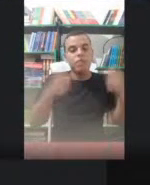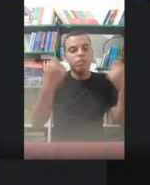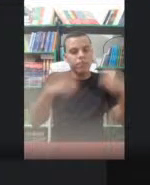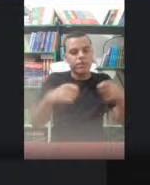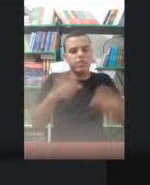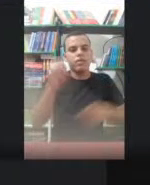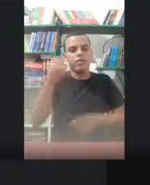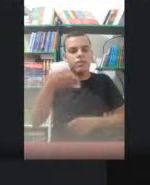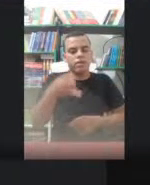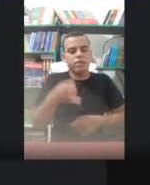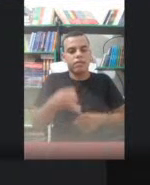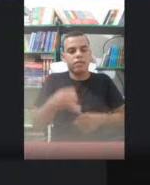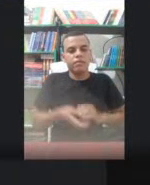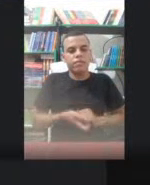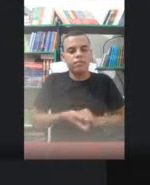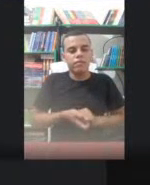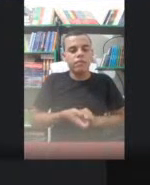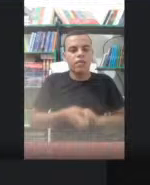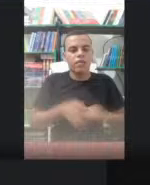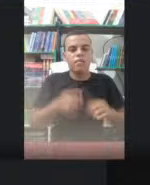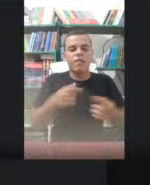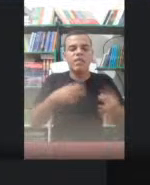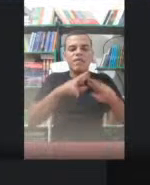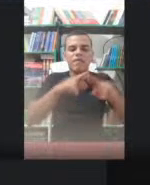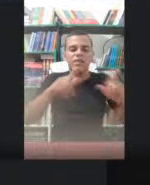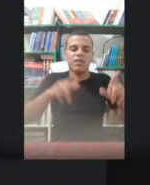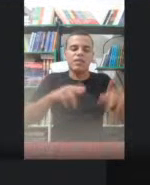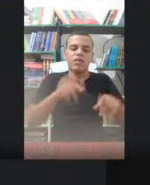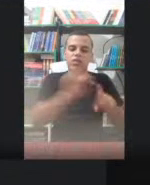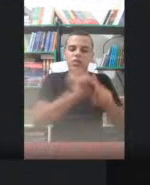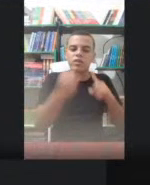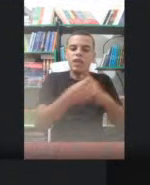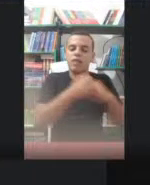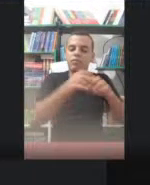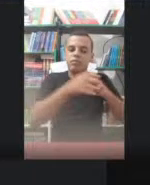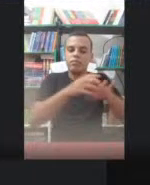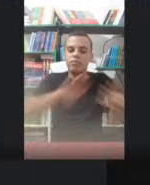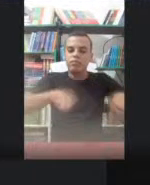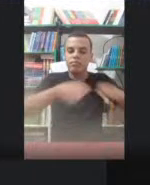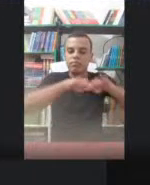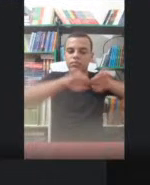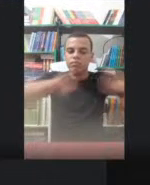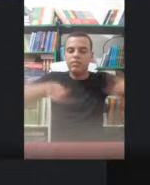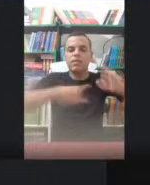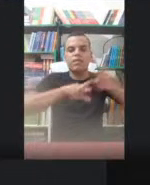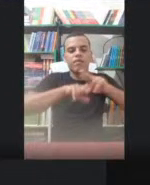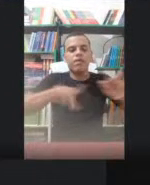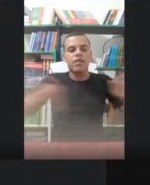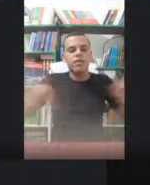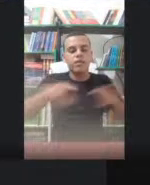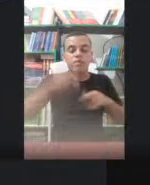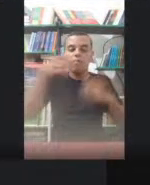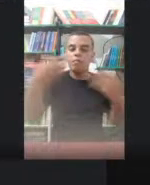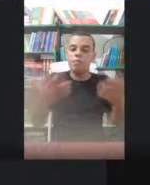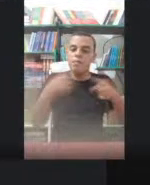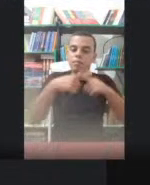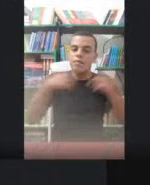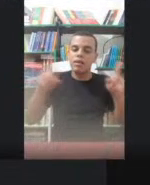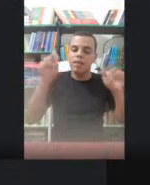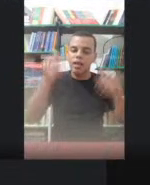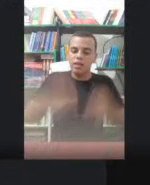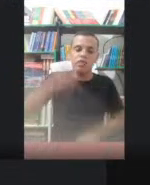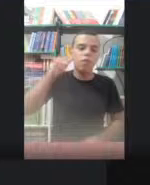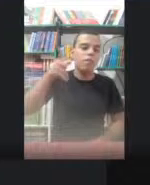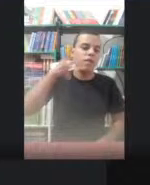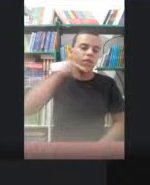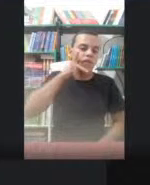intervir, né, na questão social mesmo aí por trás, né, dessa nossa dificuldade. E aqui em João Pessoa, a experiência exitosa a partir, né, desses